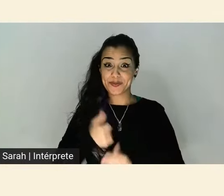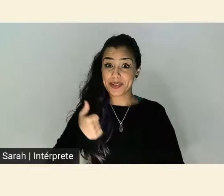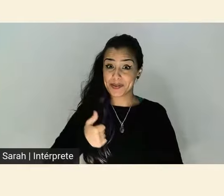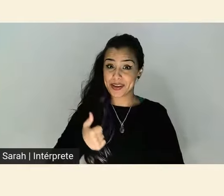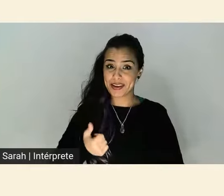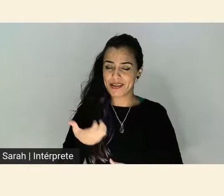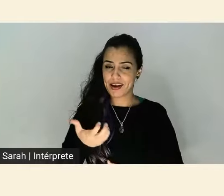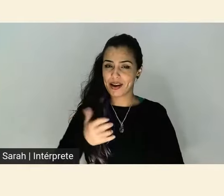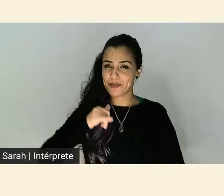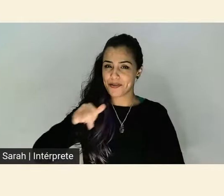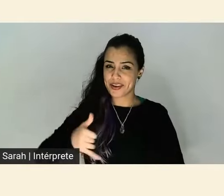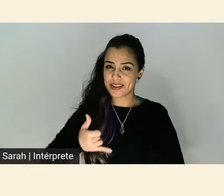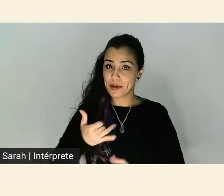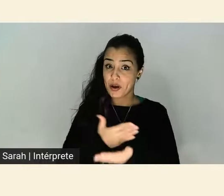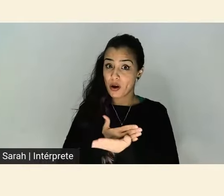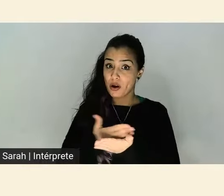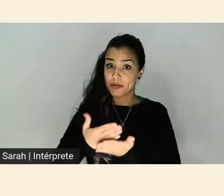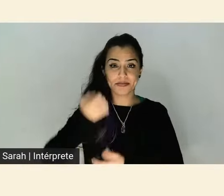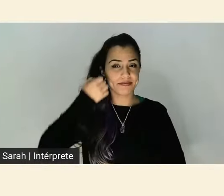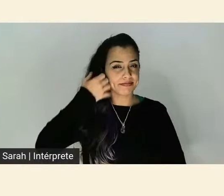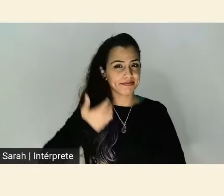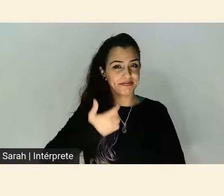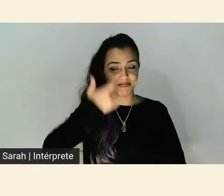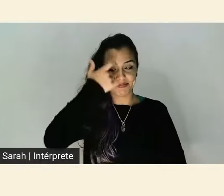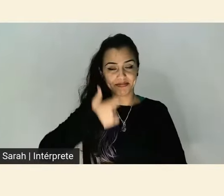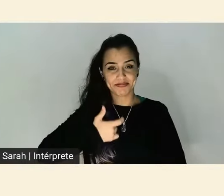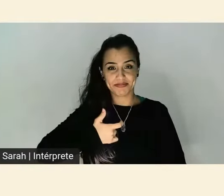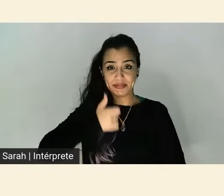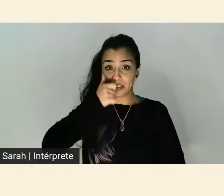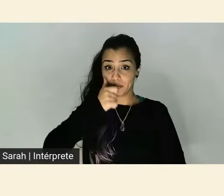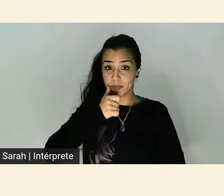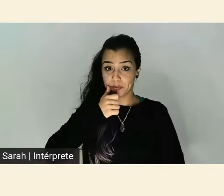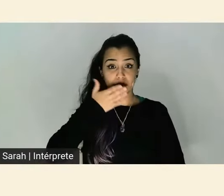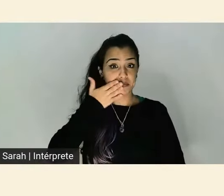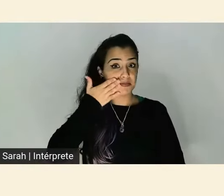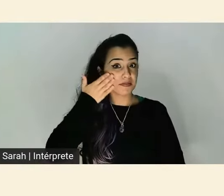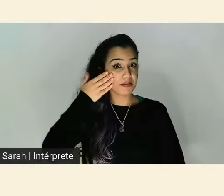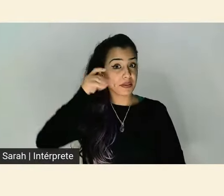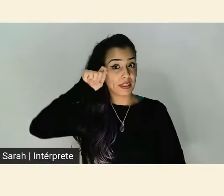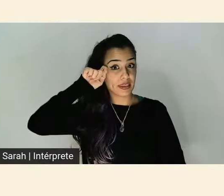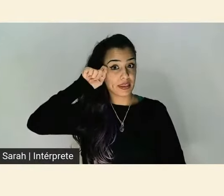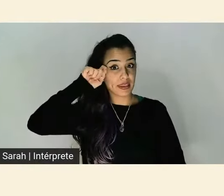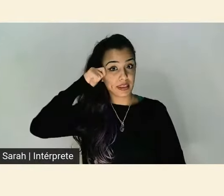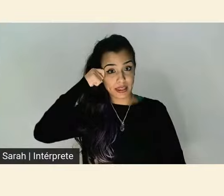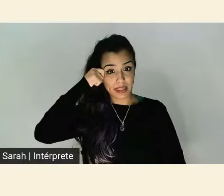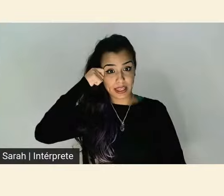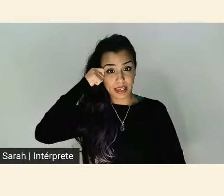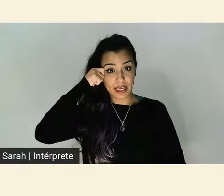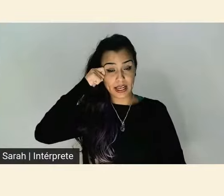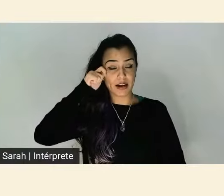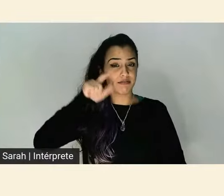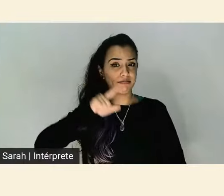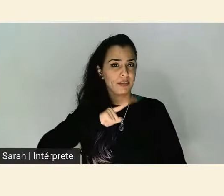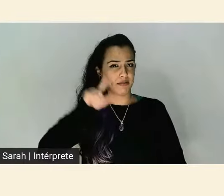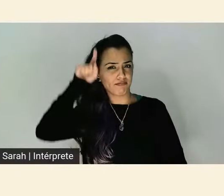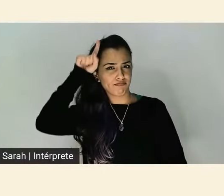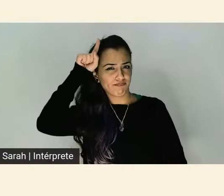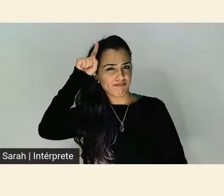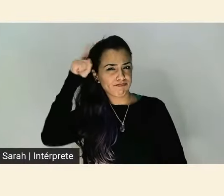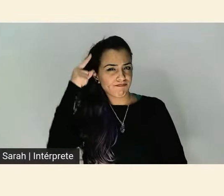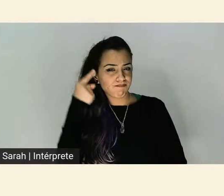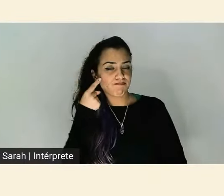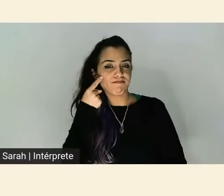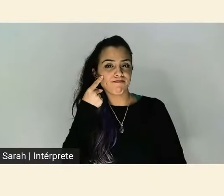fazer a autodescrição. Sou negra, de pele escura, tenho 51 anos, cabelo